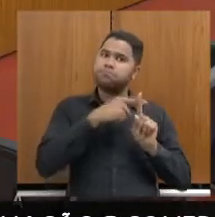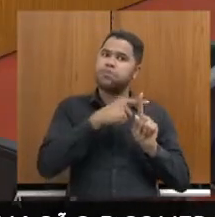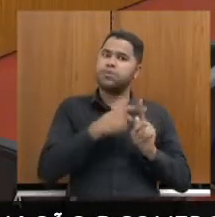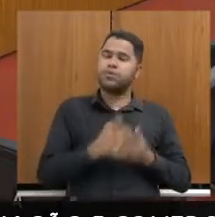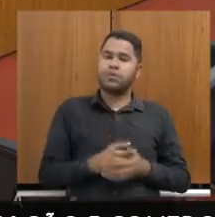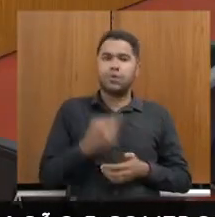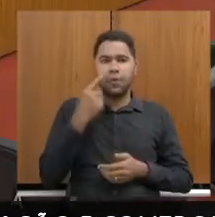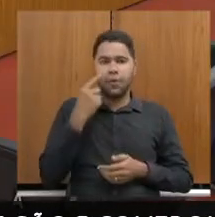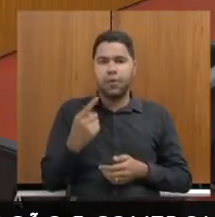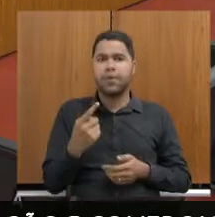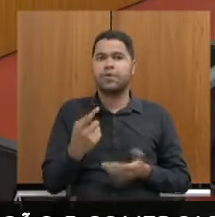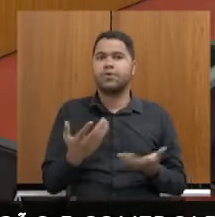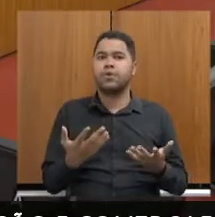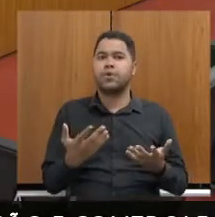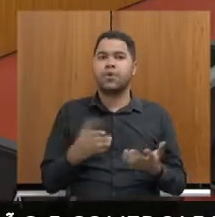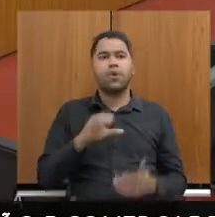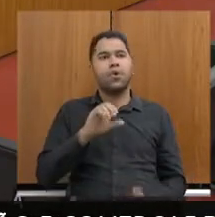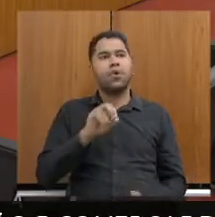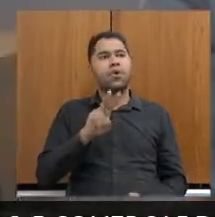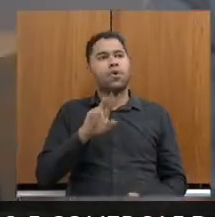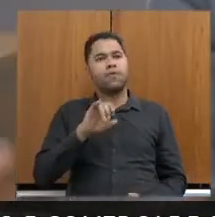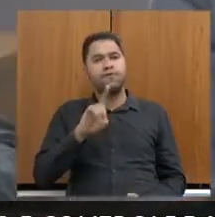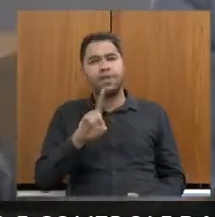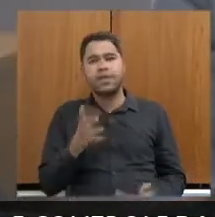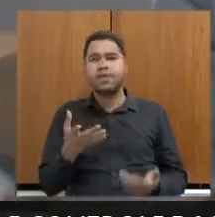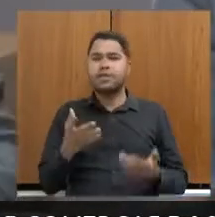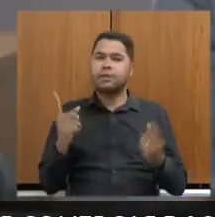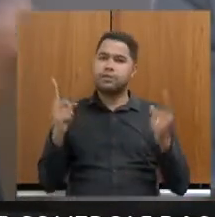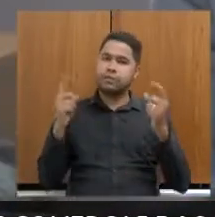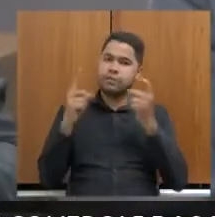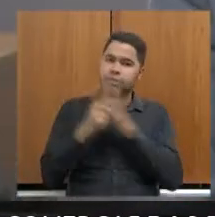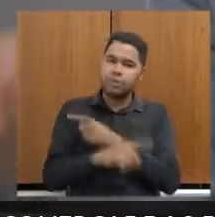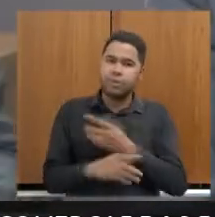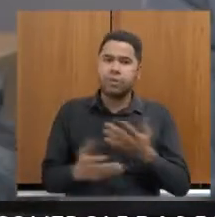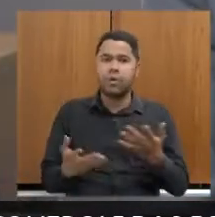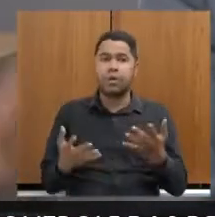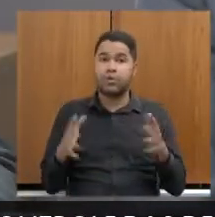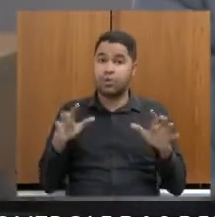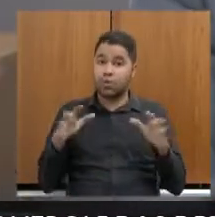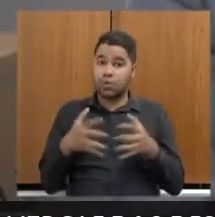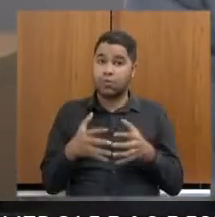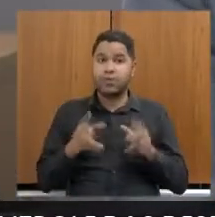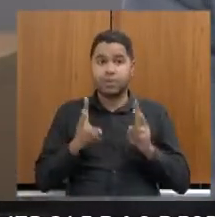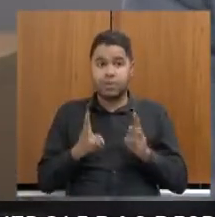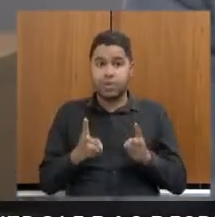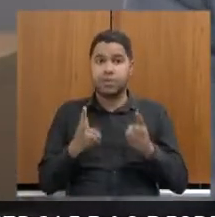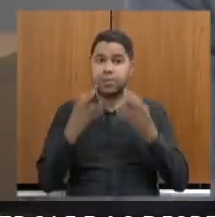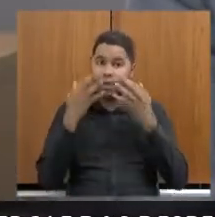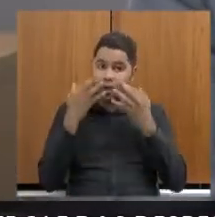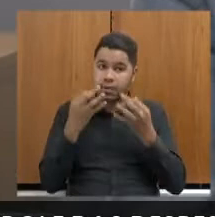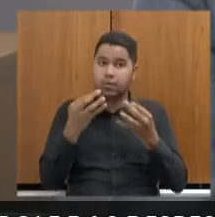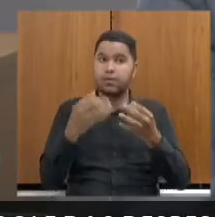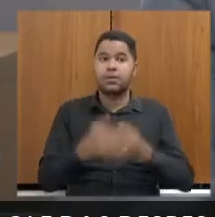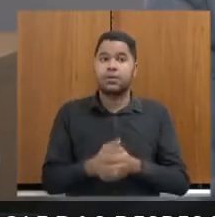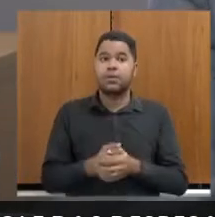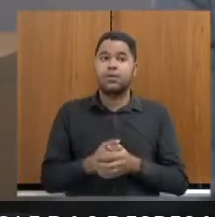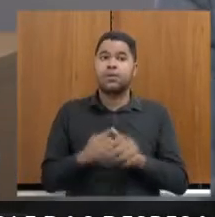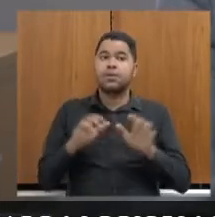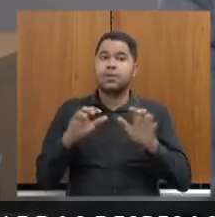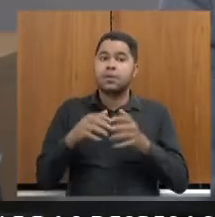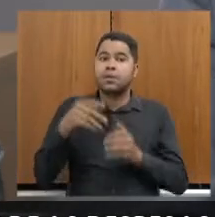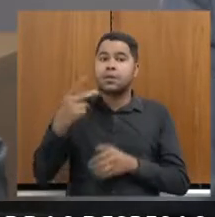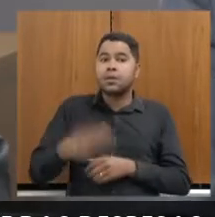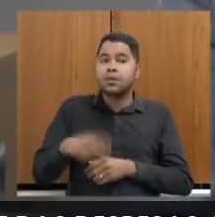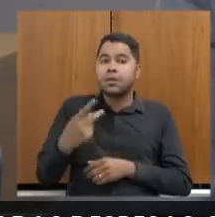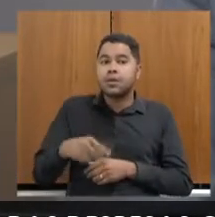quando eu vejo a convide chegando com todas as dificuldades e ali um cometer sempre atento sempre atenta e aqui e aqui